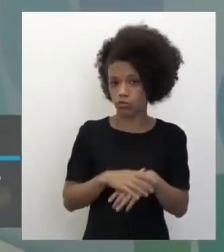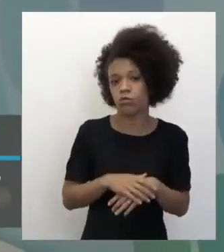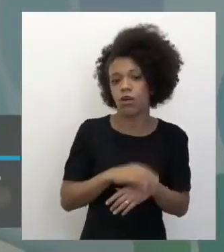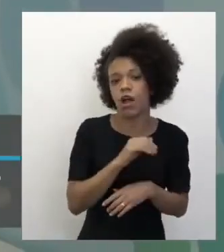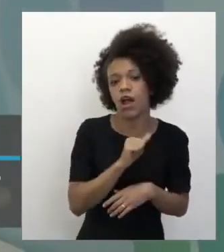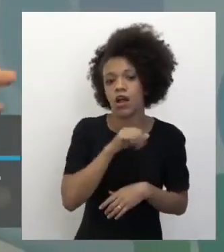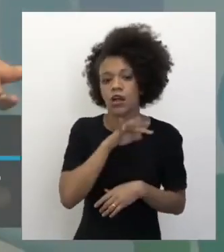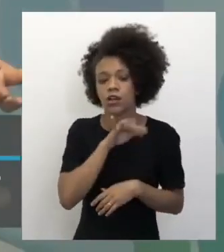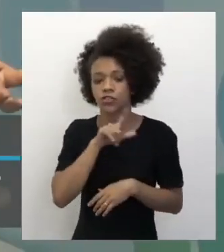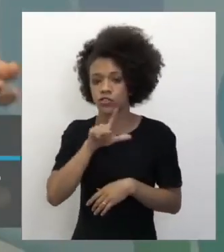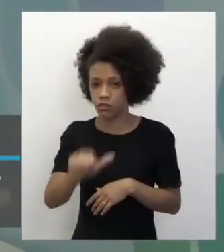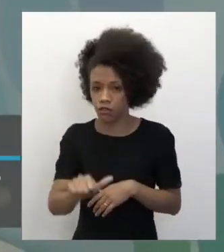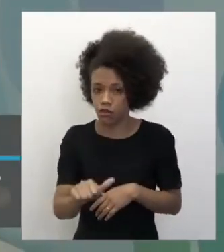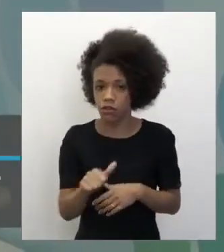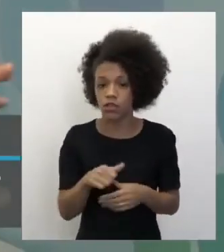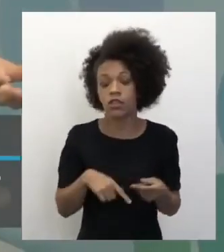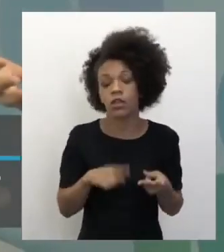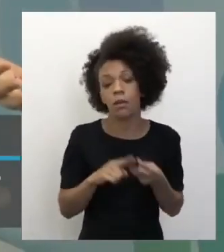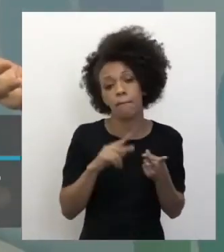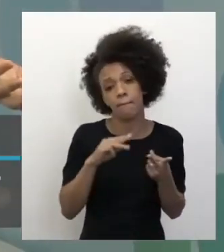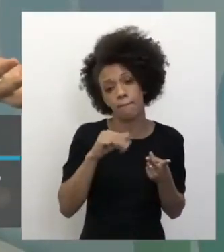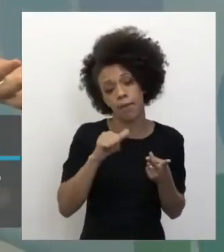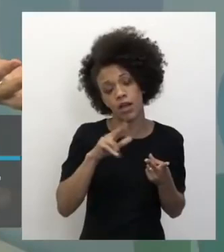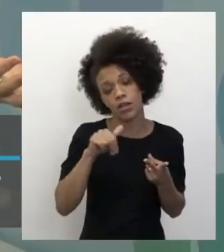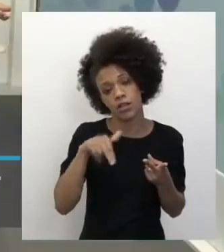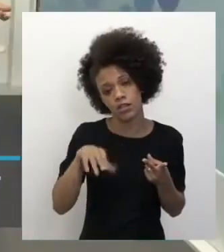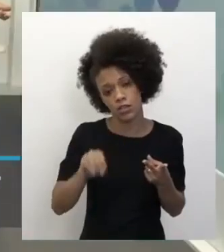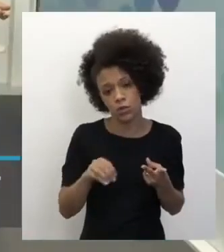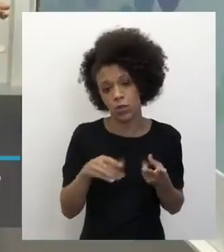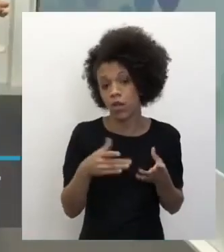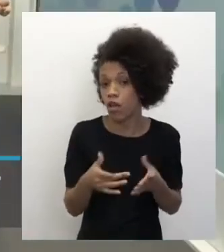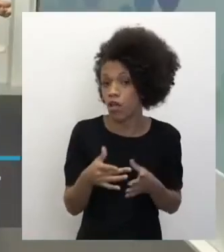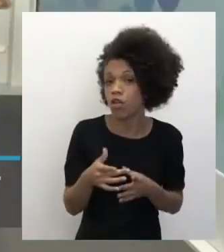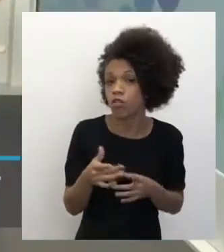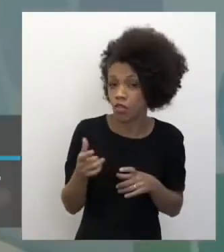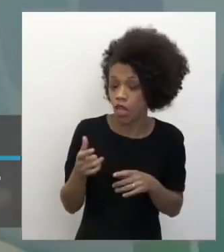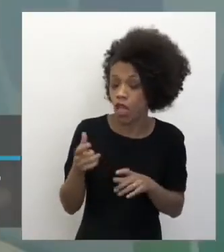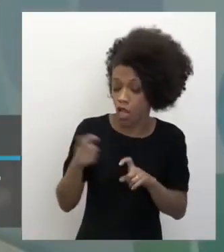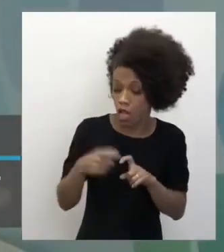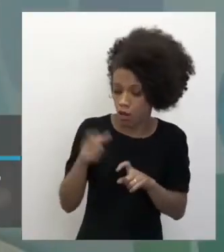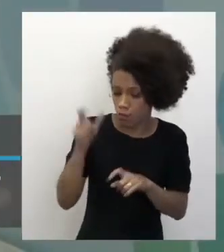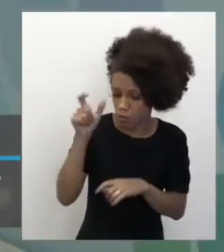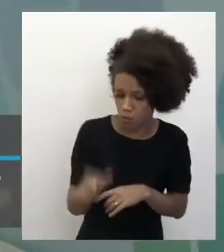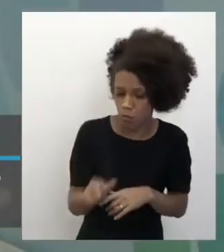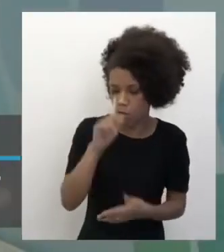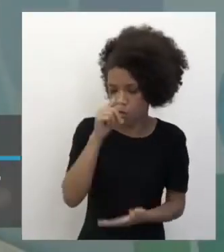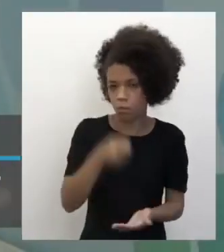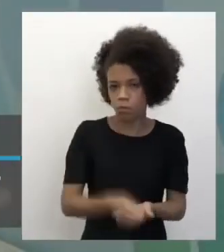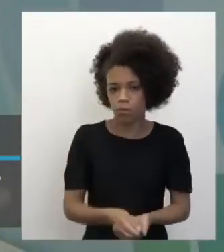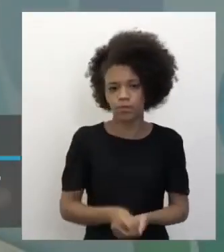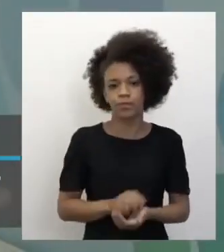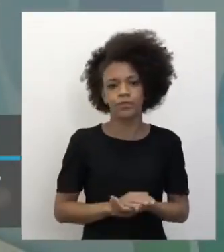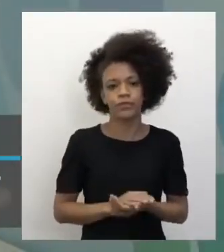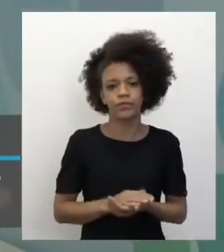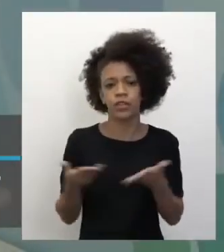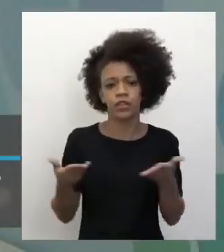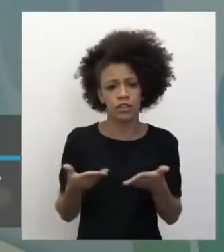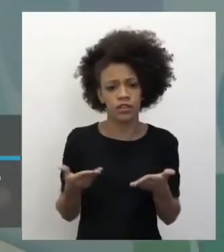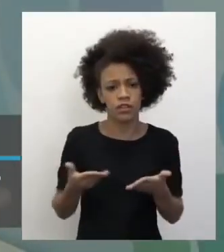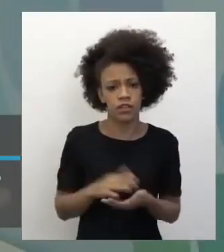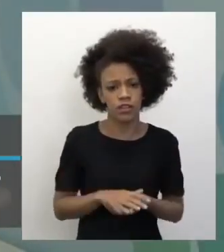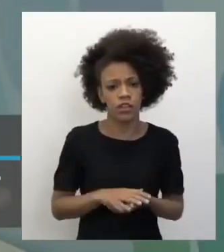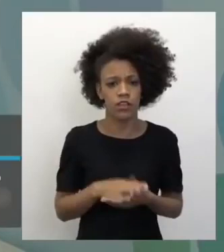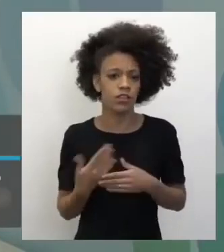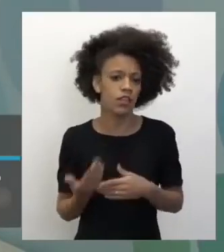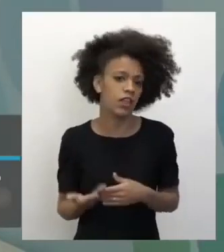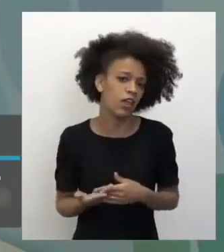Átila Yamarino. Ele é uma autoridade no assunto. Não é? Ele é uma autoridade. A gente aqui vira e mexe, tá? Segundo